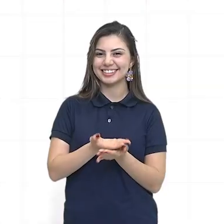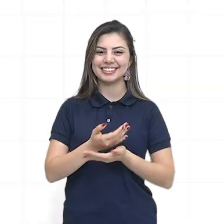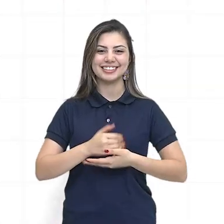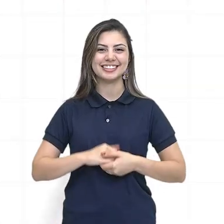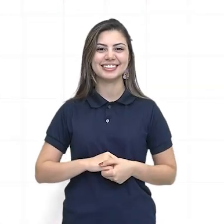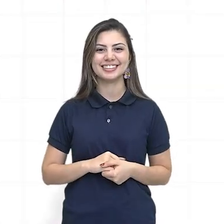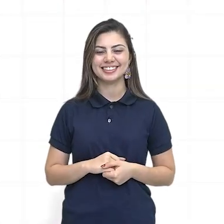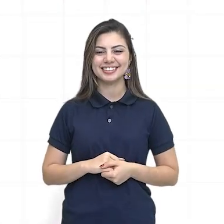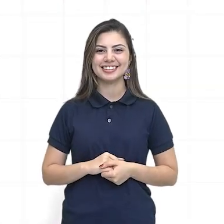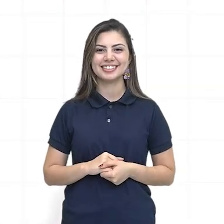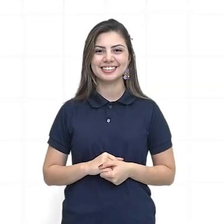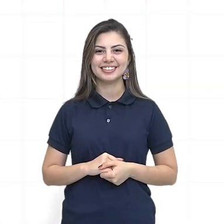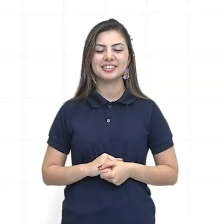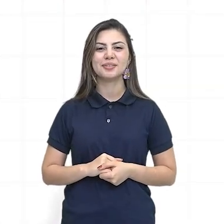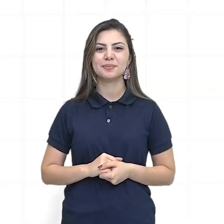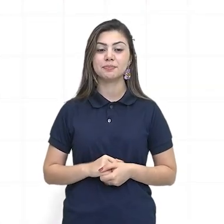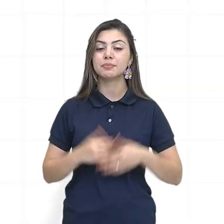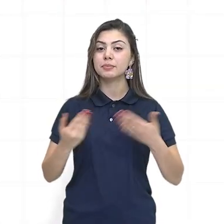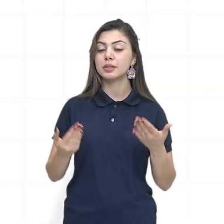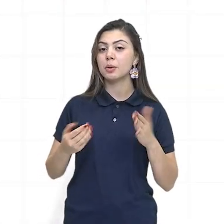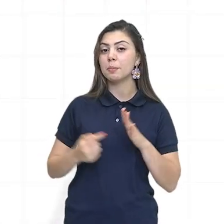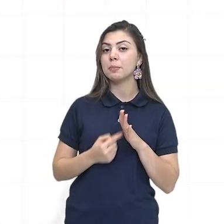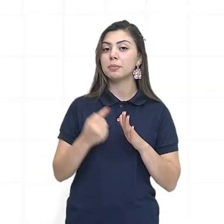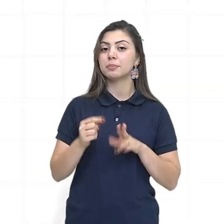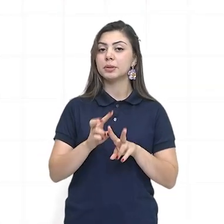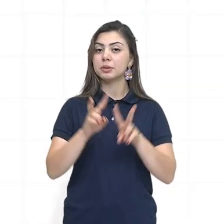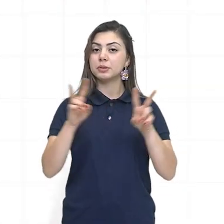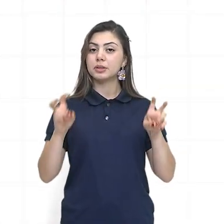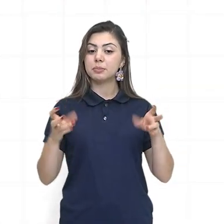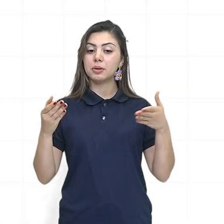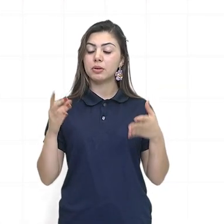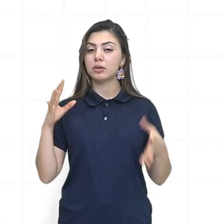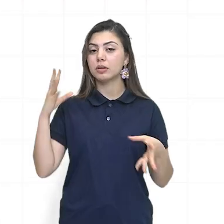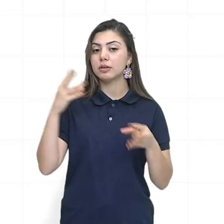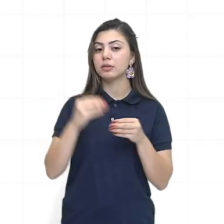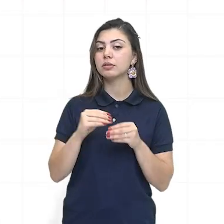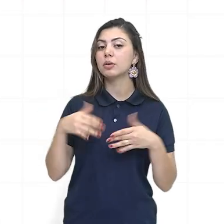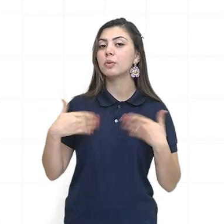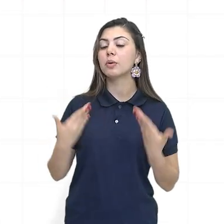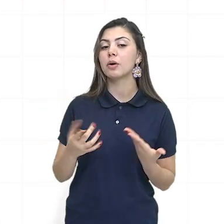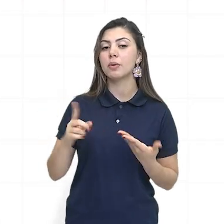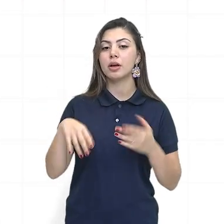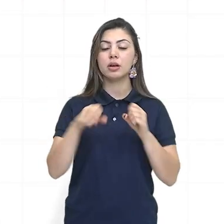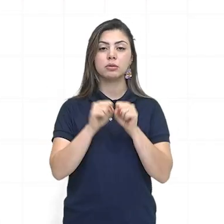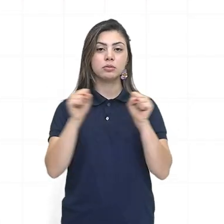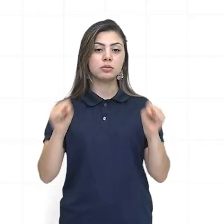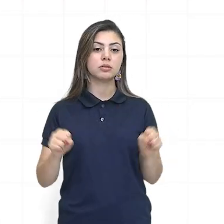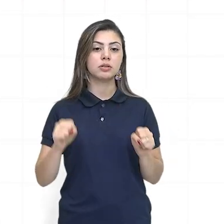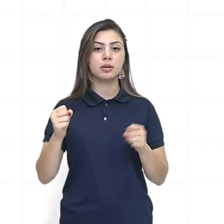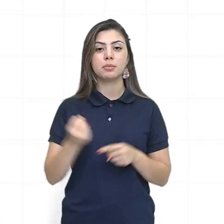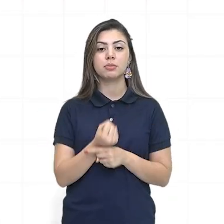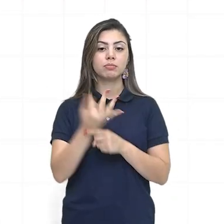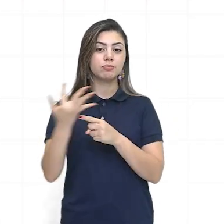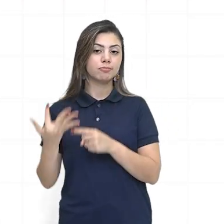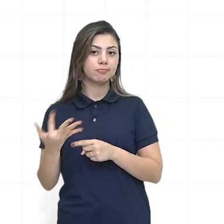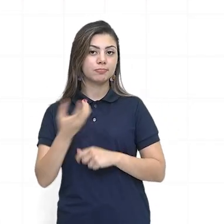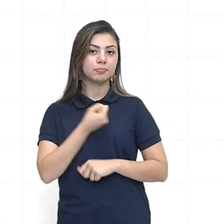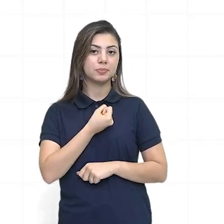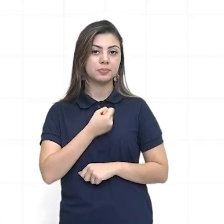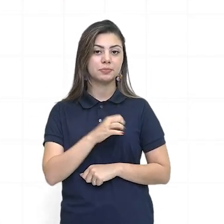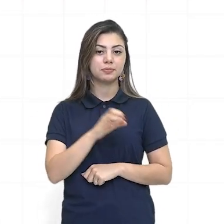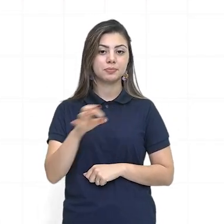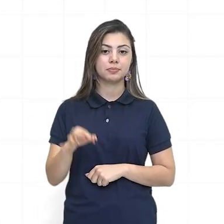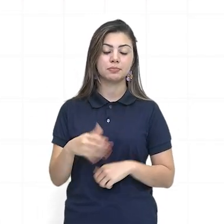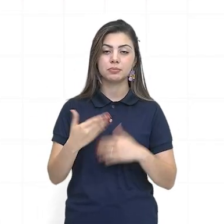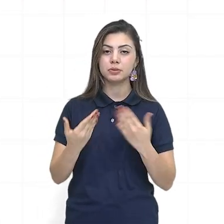aula. Então, o primeiro tópico da nossa revisão aqui é o sistema decimal, né? O sistema